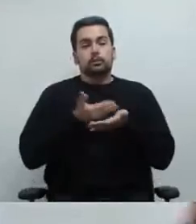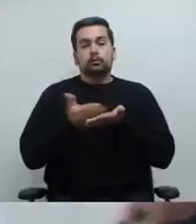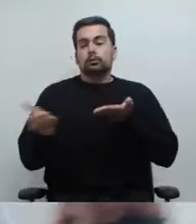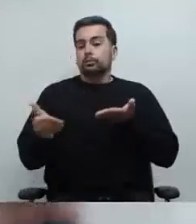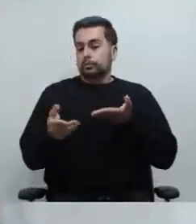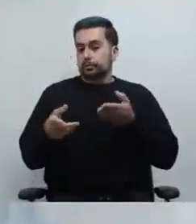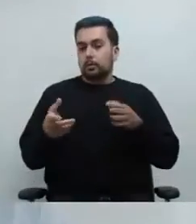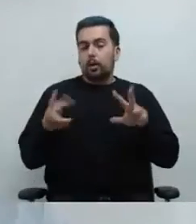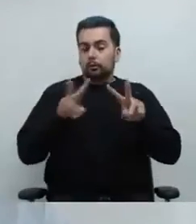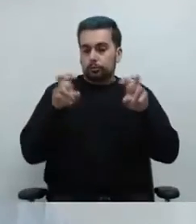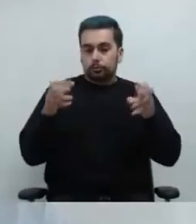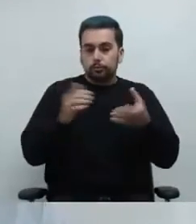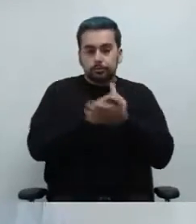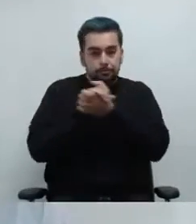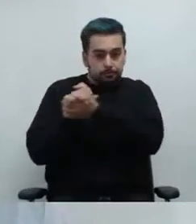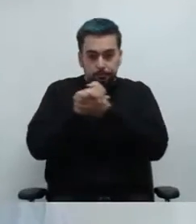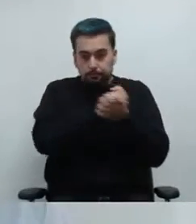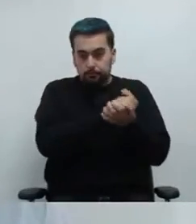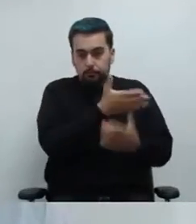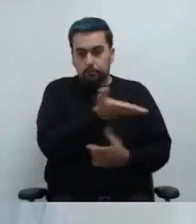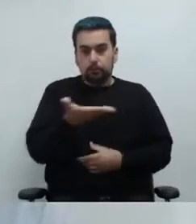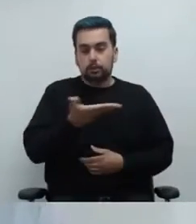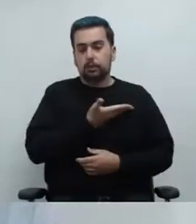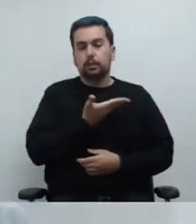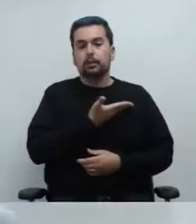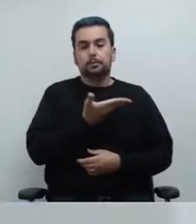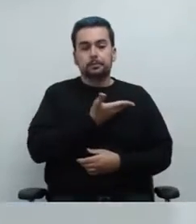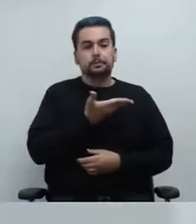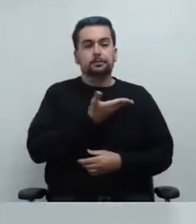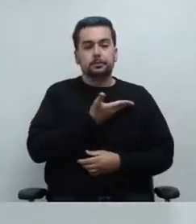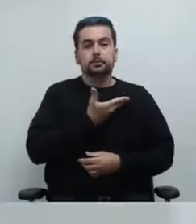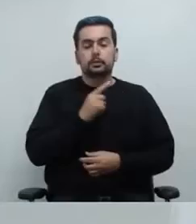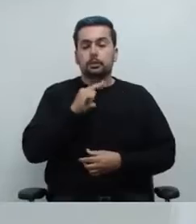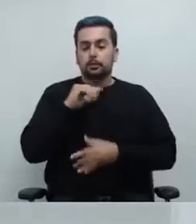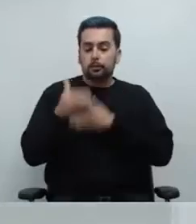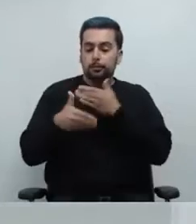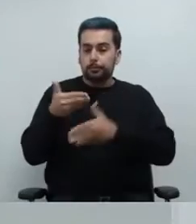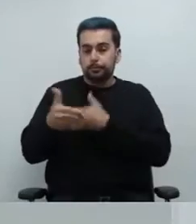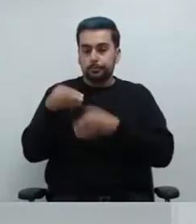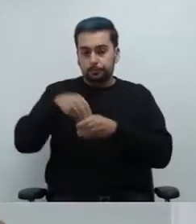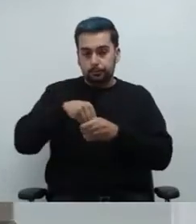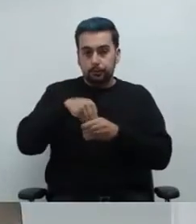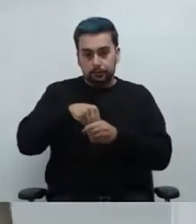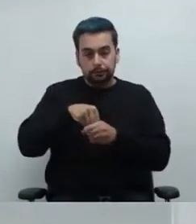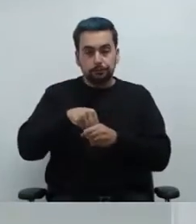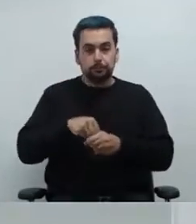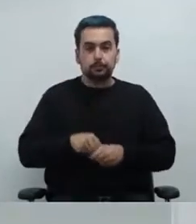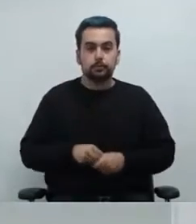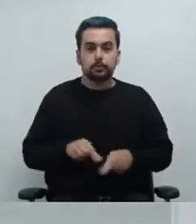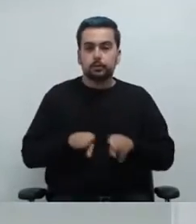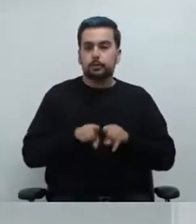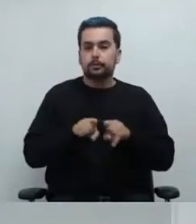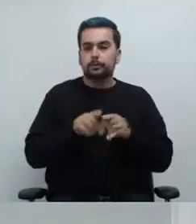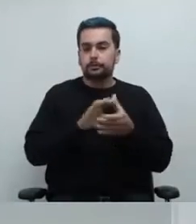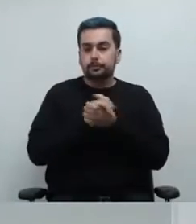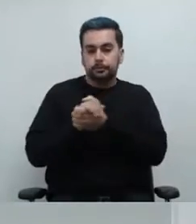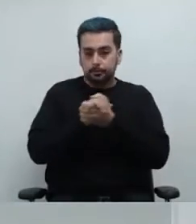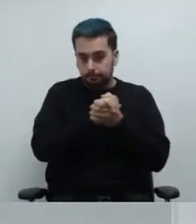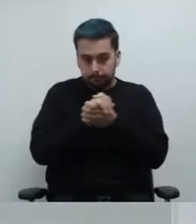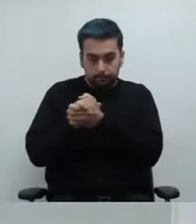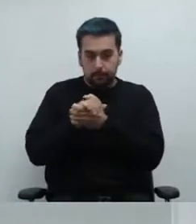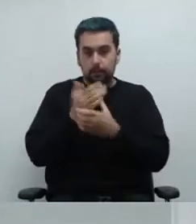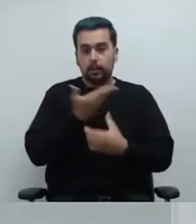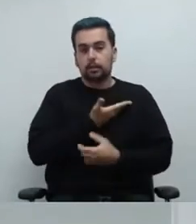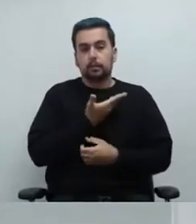bom dia, parabenizando aos colegas que participaram do processo eleitoral, também parabenizar os colegas que